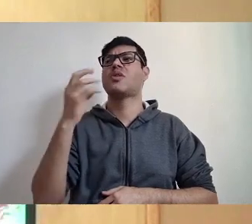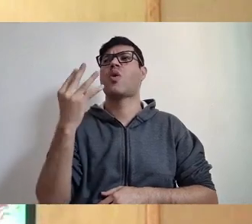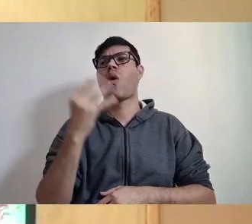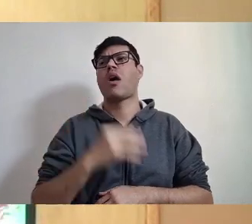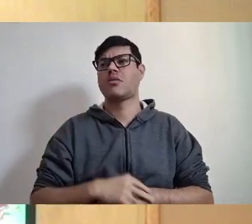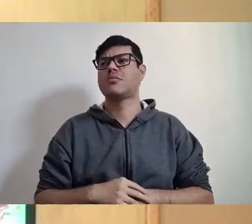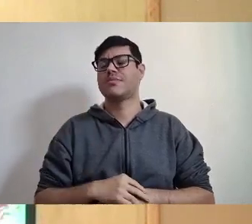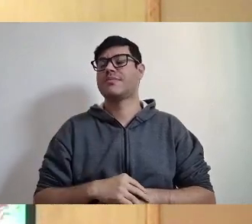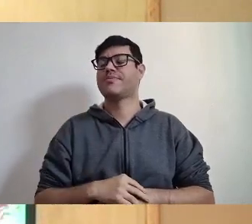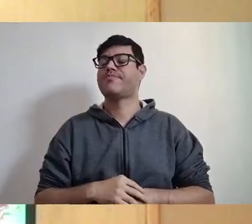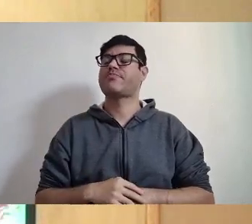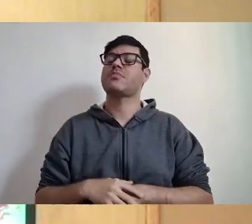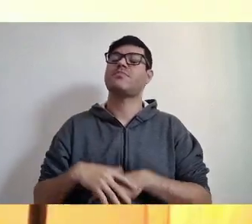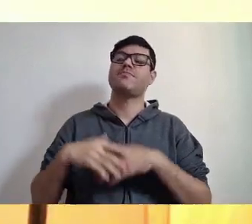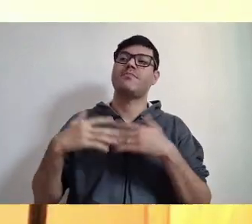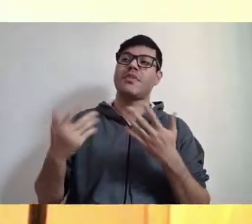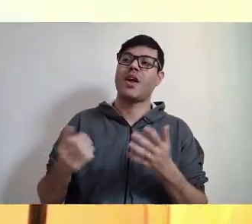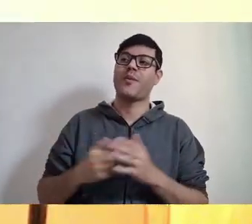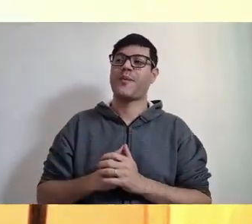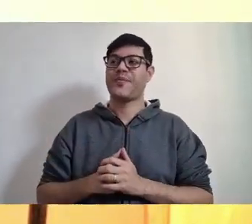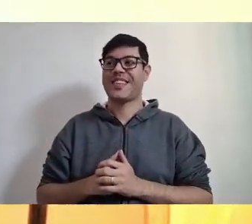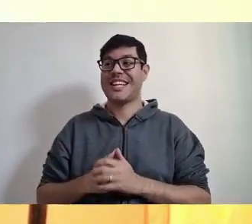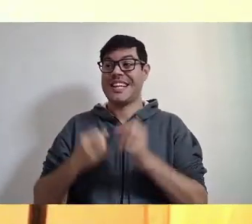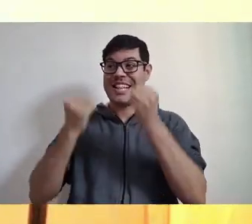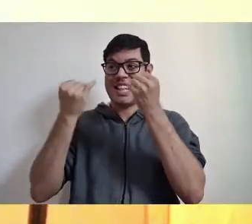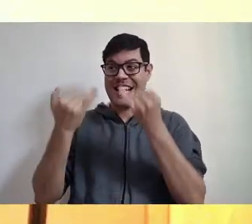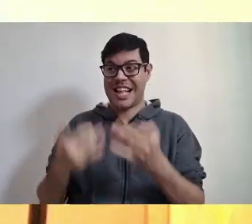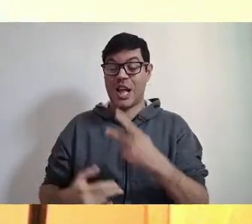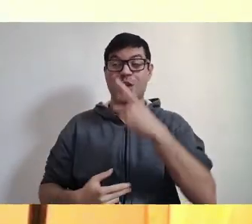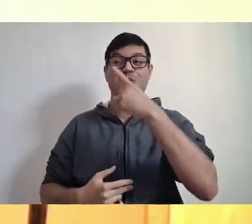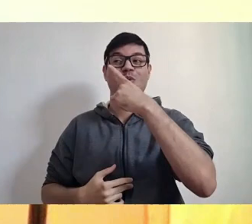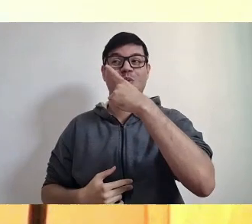Bom, vamos falar agora da sua